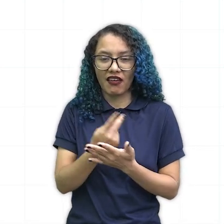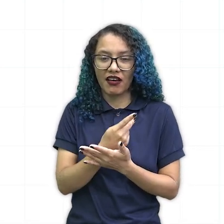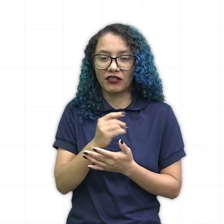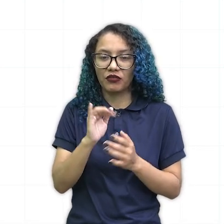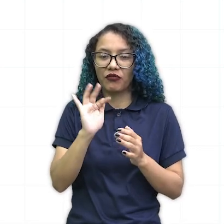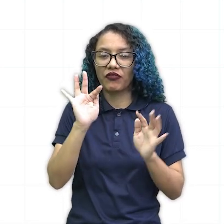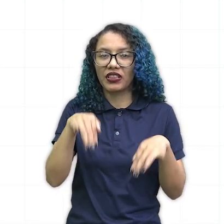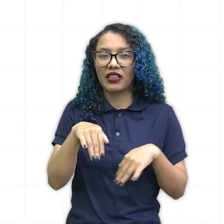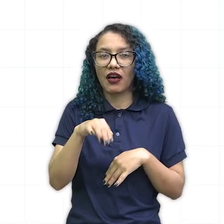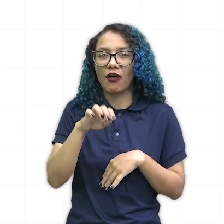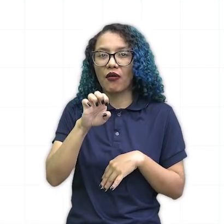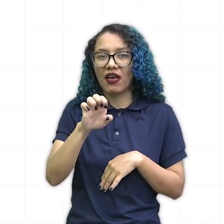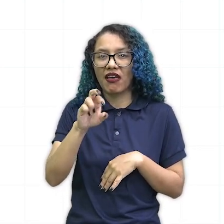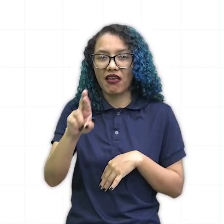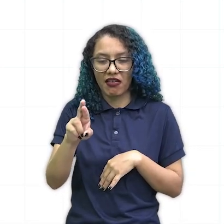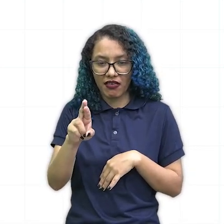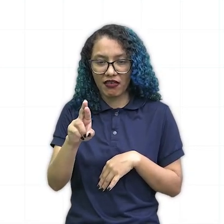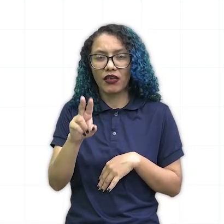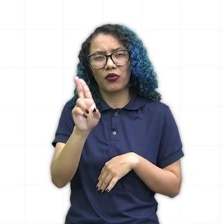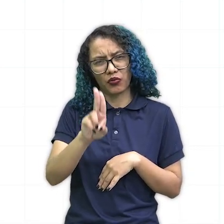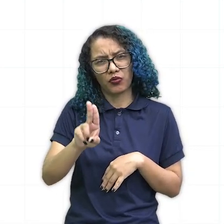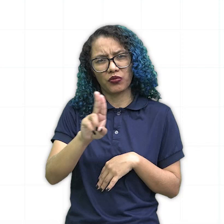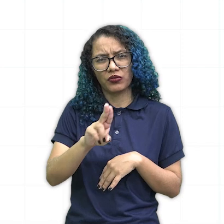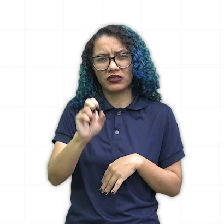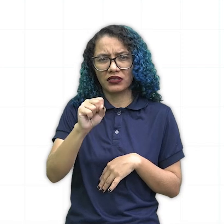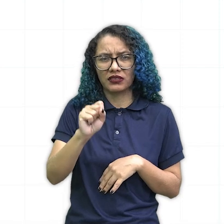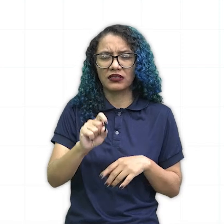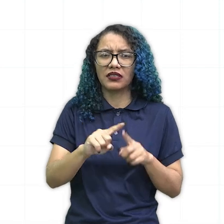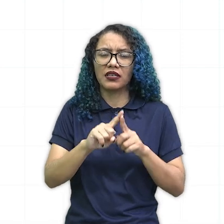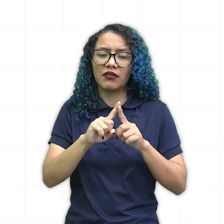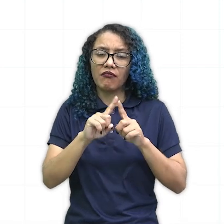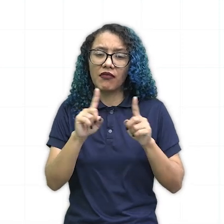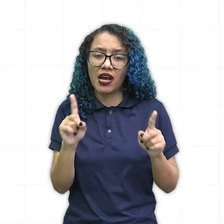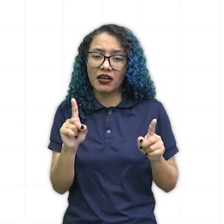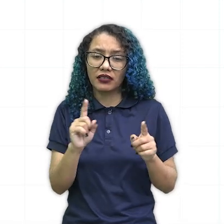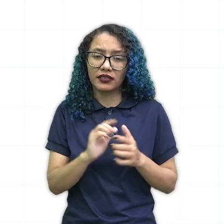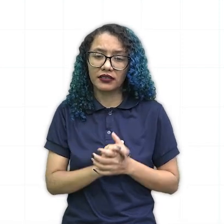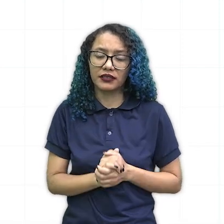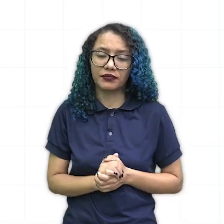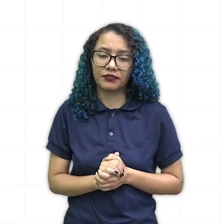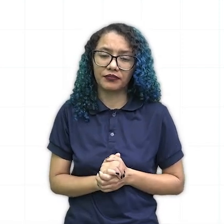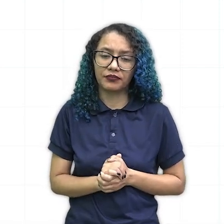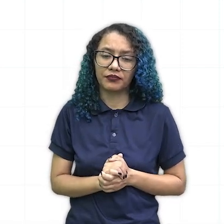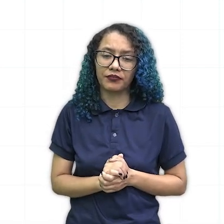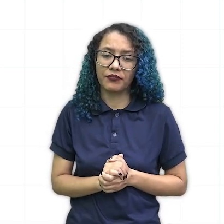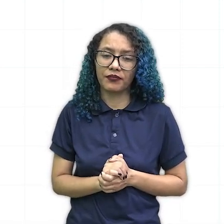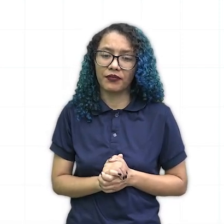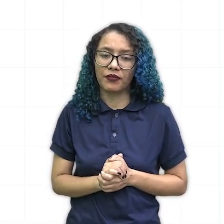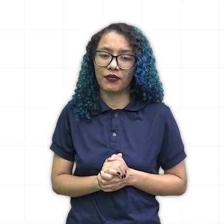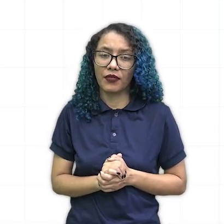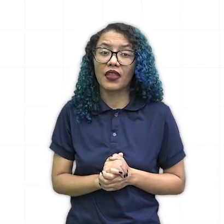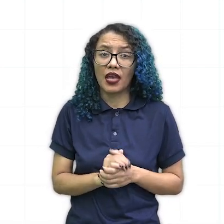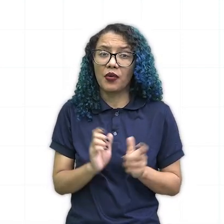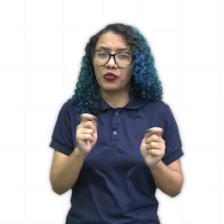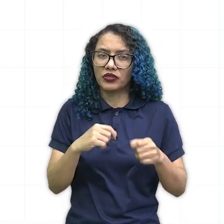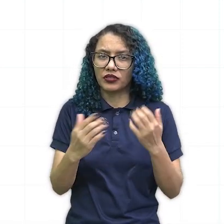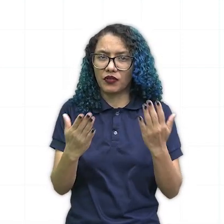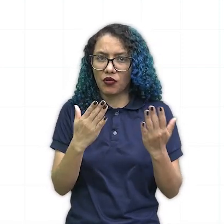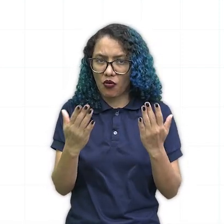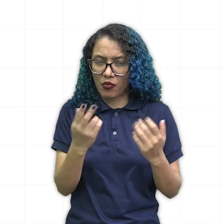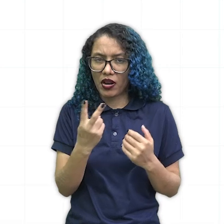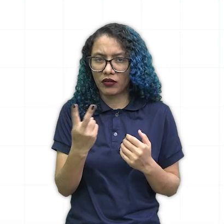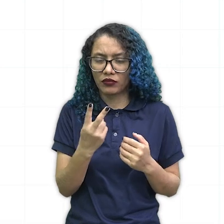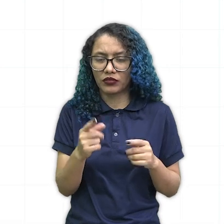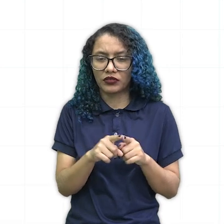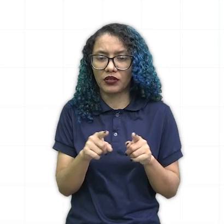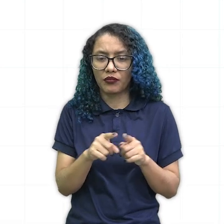R. Usamos também o R, tá até errado aqui o famouser, mas usamos o R também para comparar entre dois.